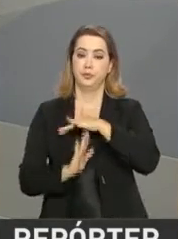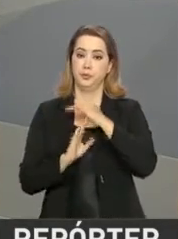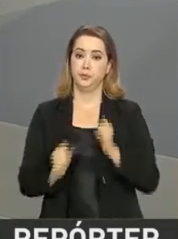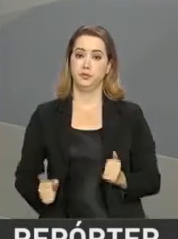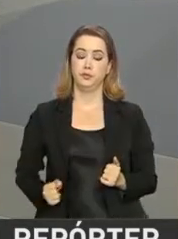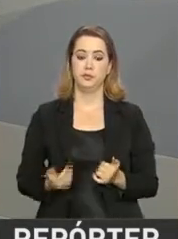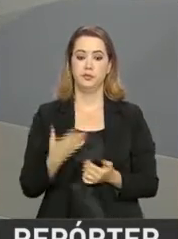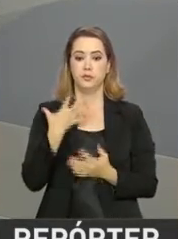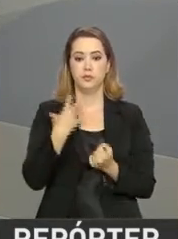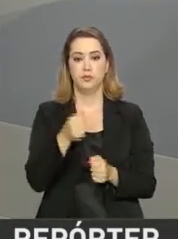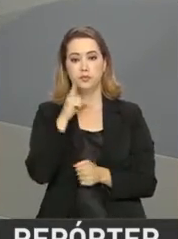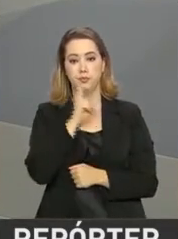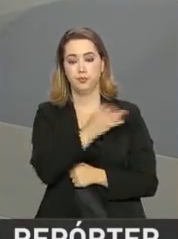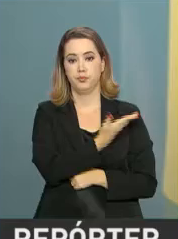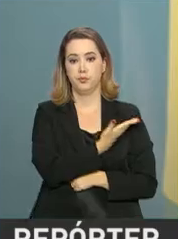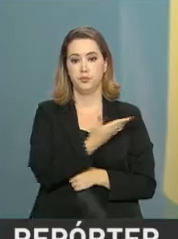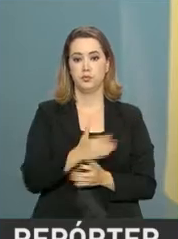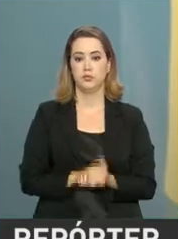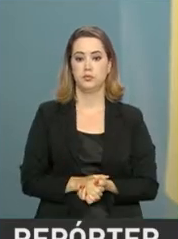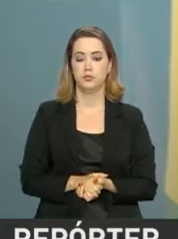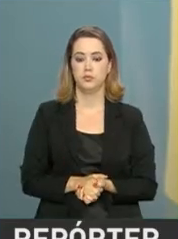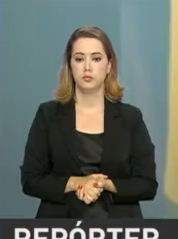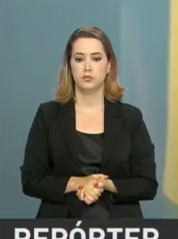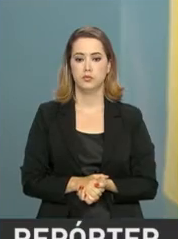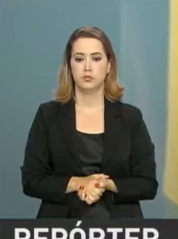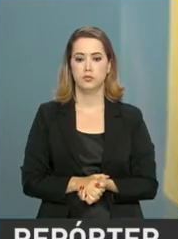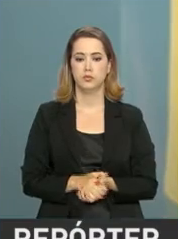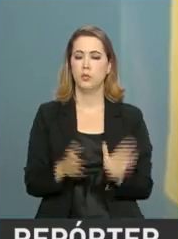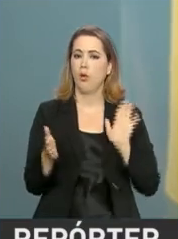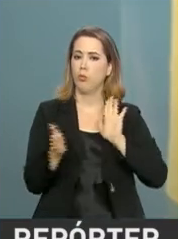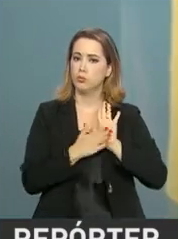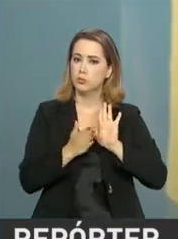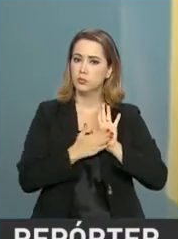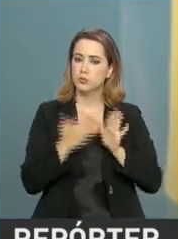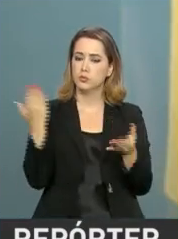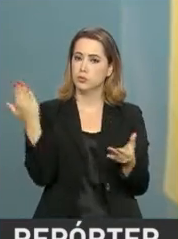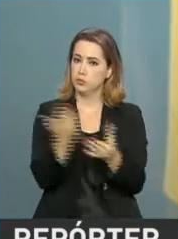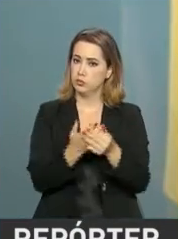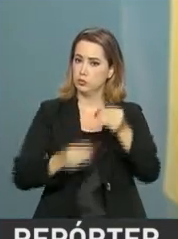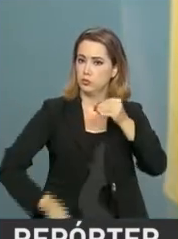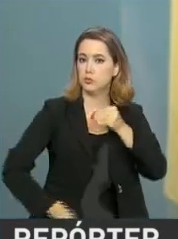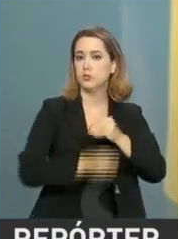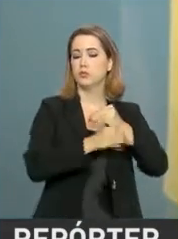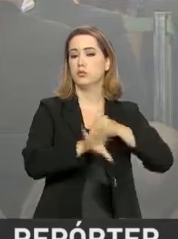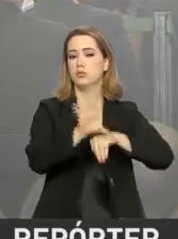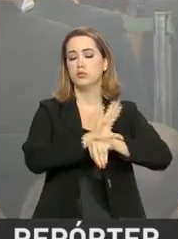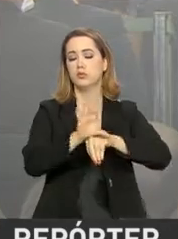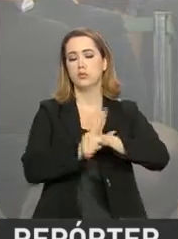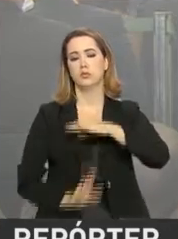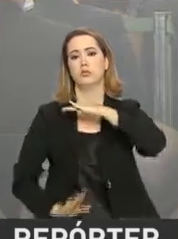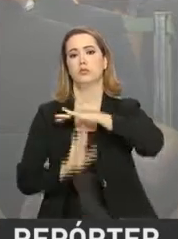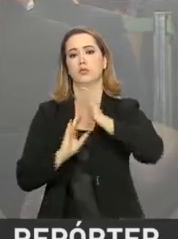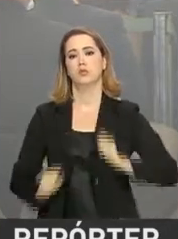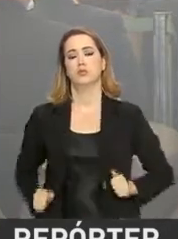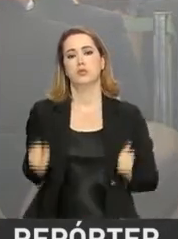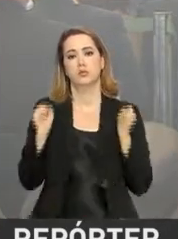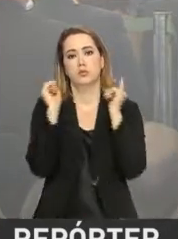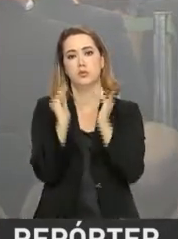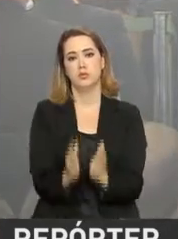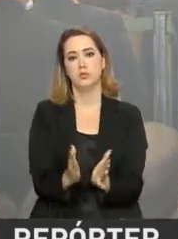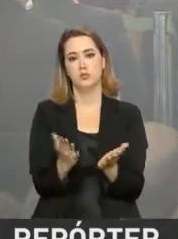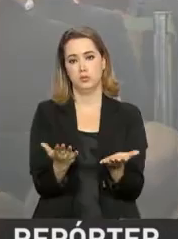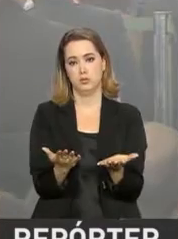públicos vamos ouvir a proposta de emenda constitucional fixador o teto de gastos públicos que